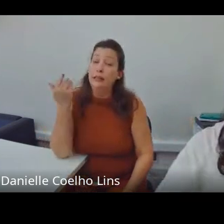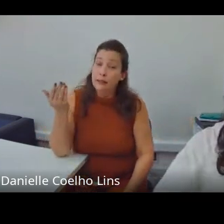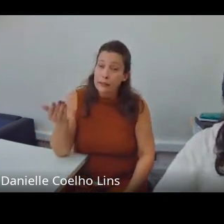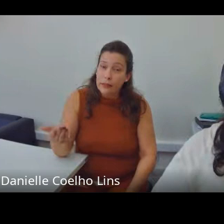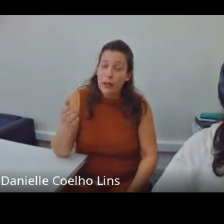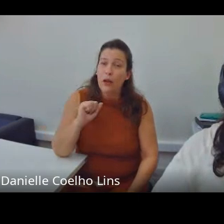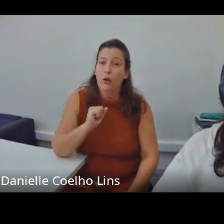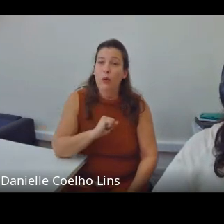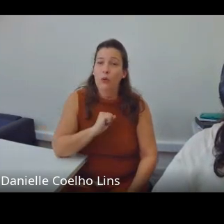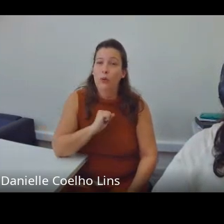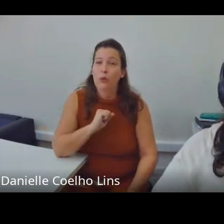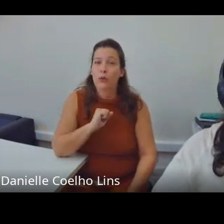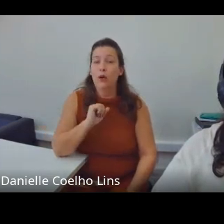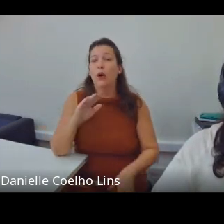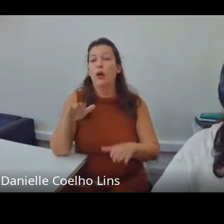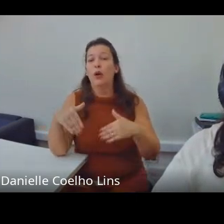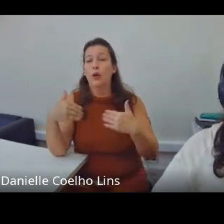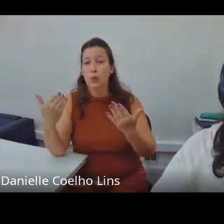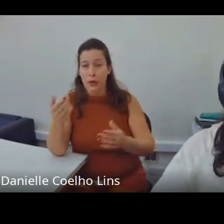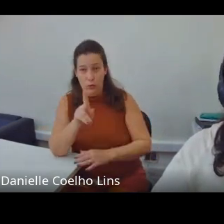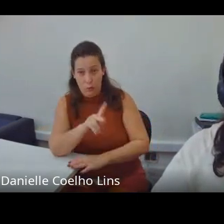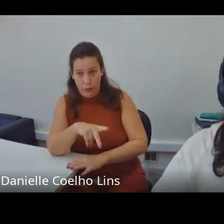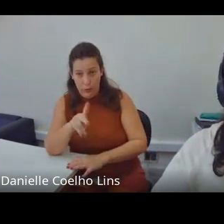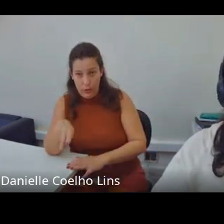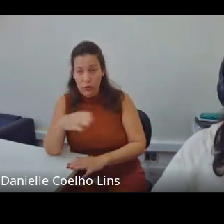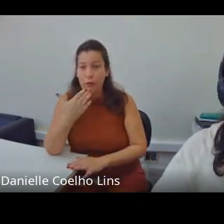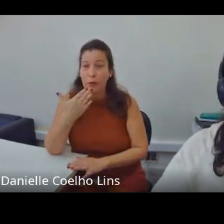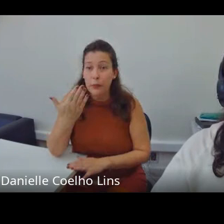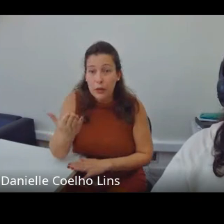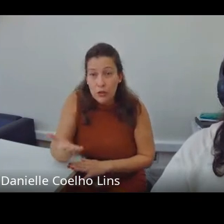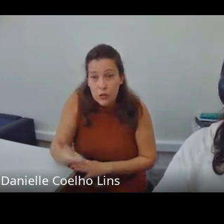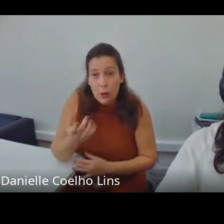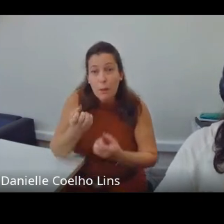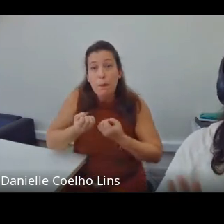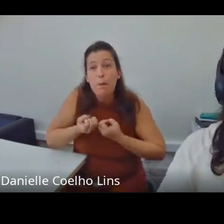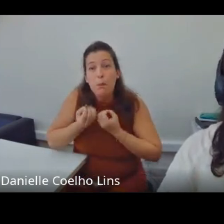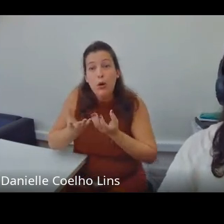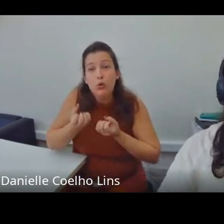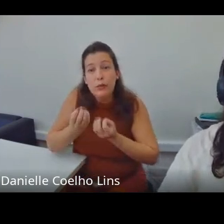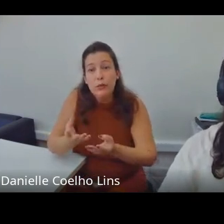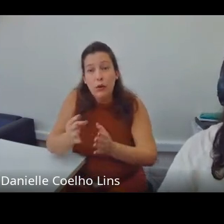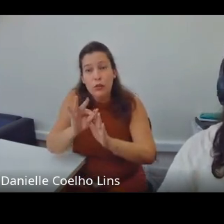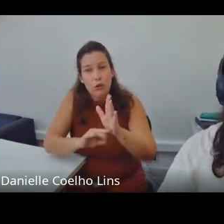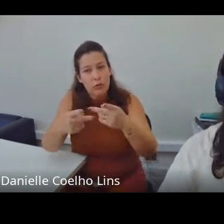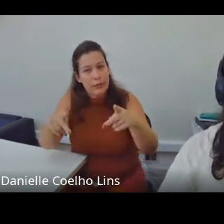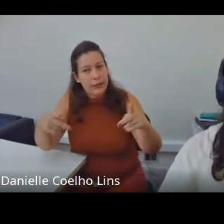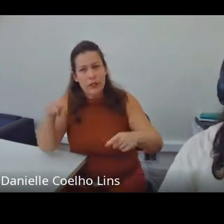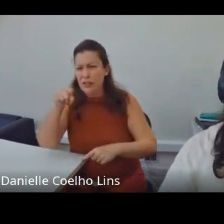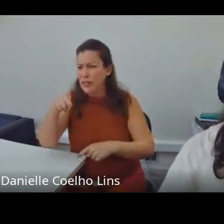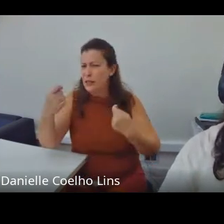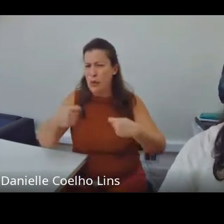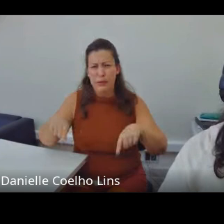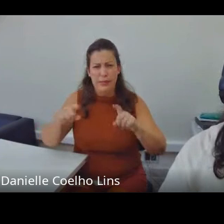Então, quando o professor for pedir a produção textual de vocês, não é para vocês se preocuparem com nada disso. O professor